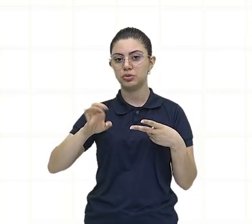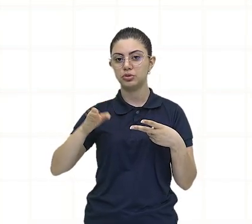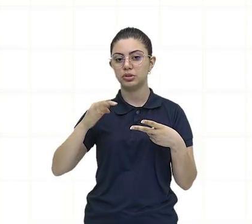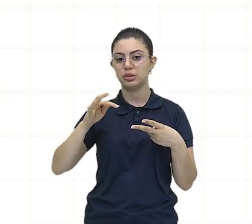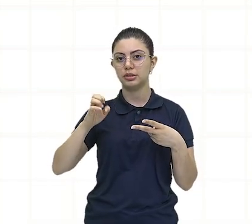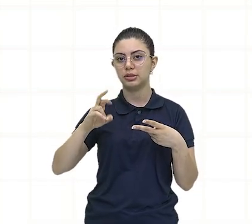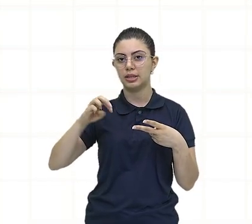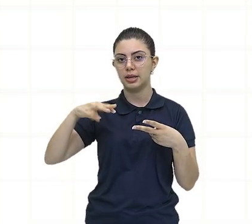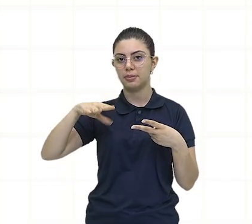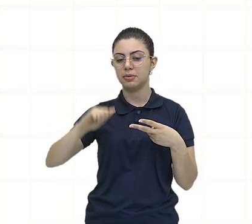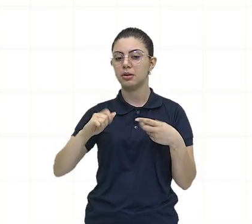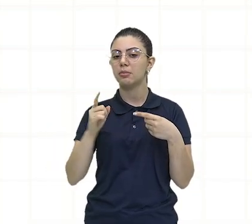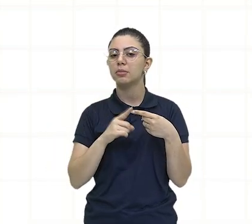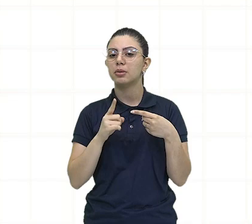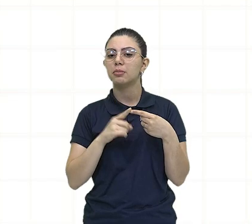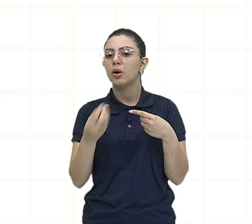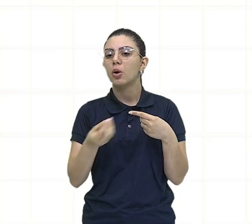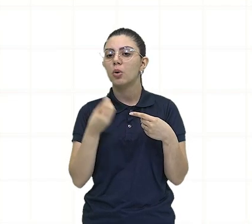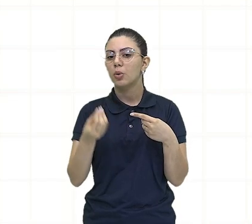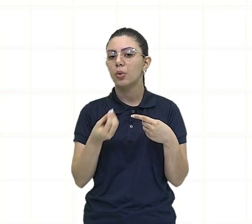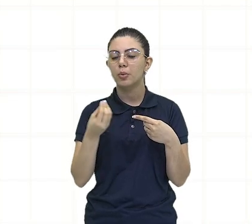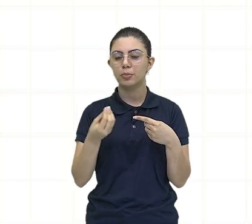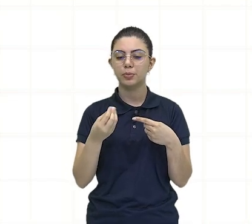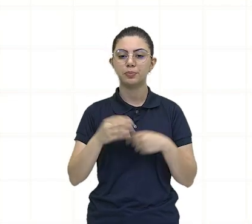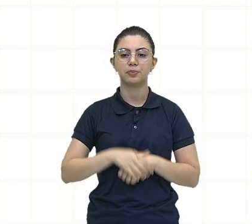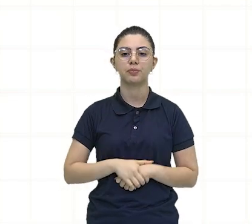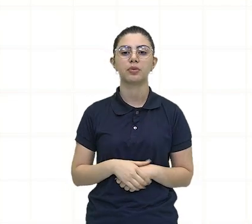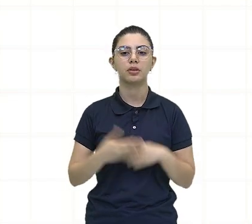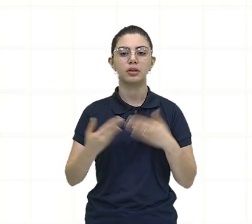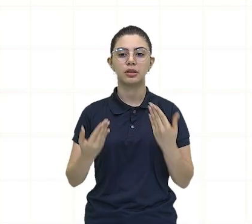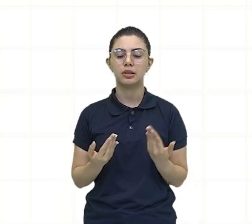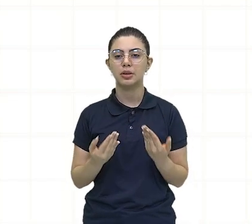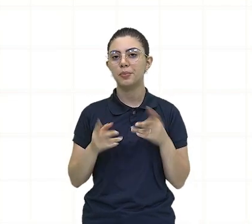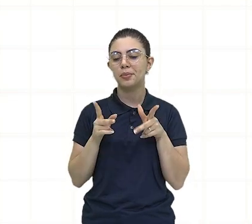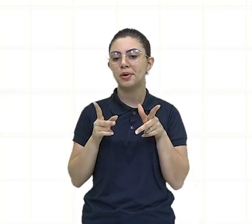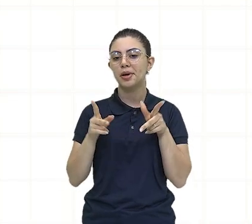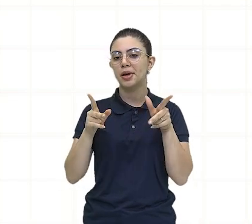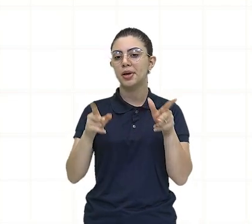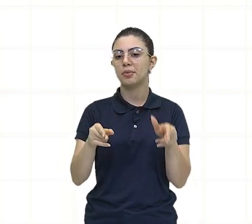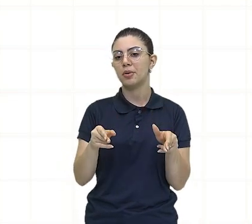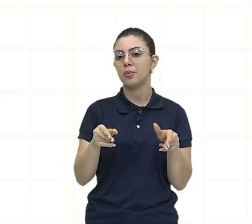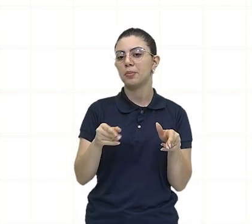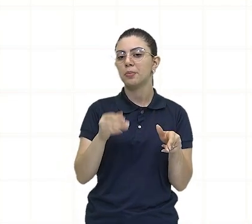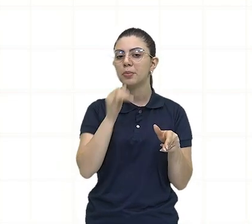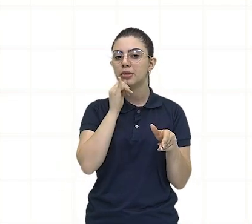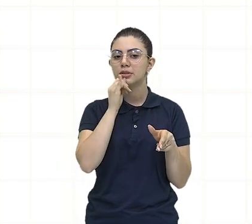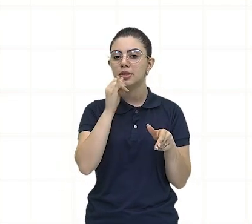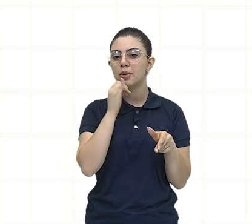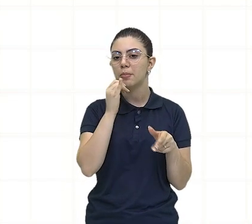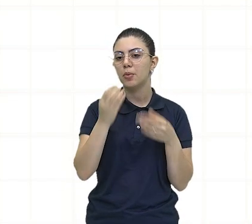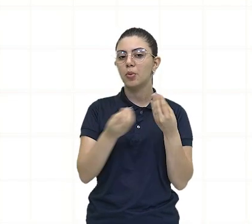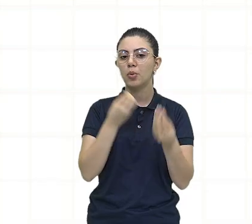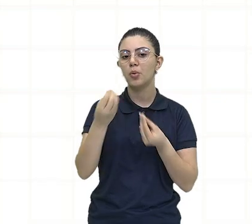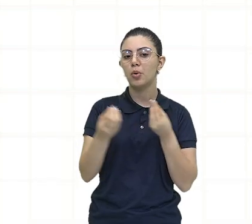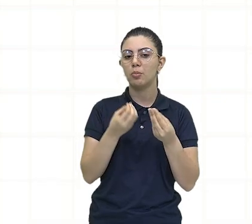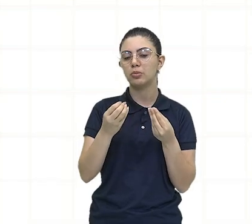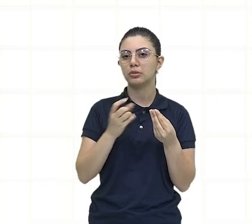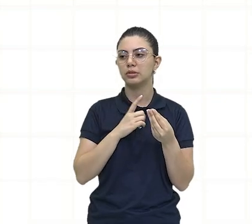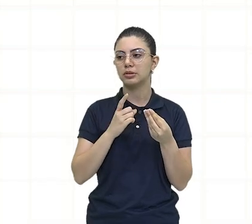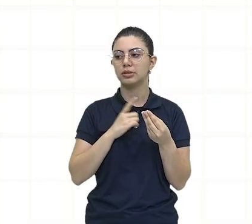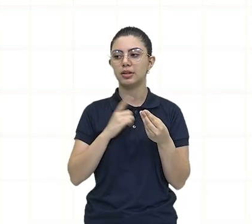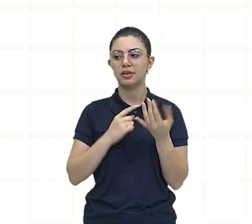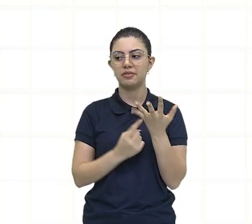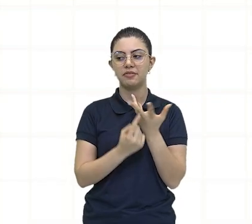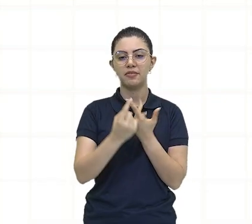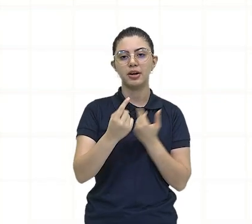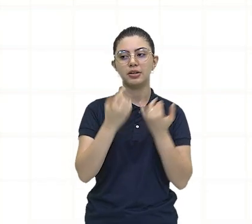ela é como se fosse uma nota final, juntando várias médias de amplitudes térmicas,